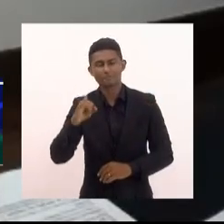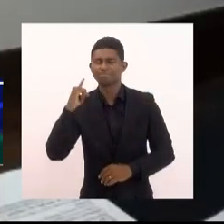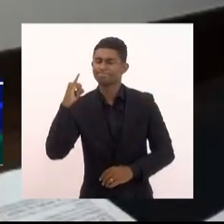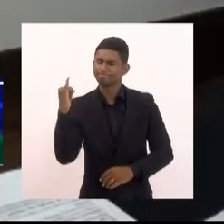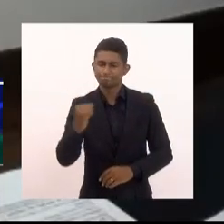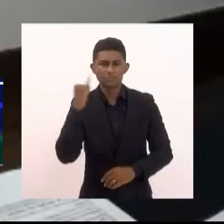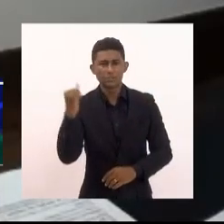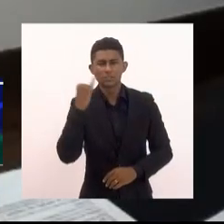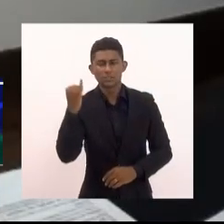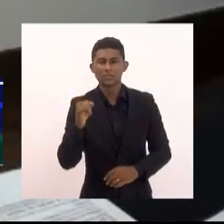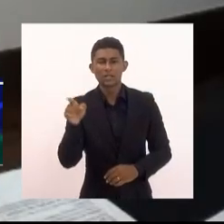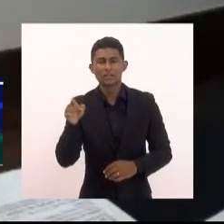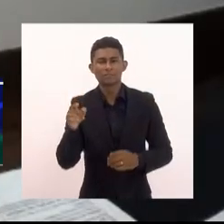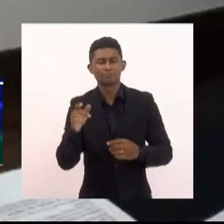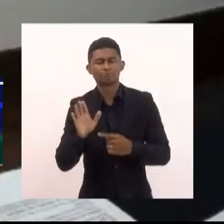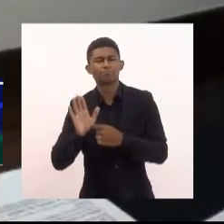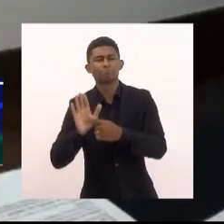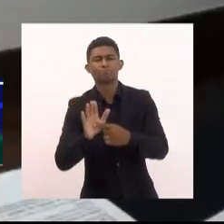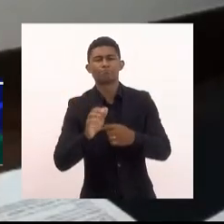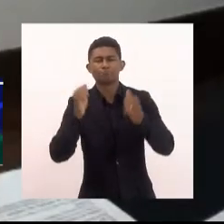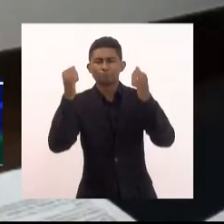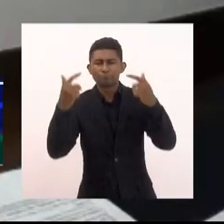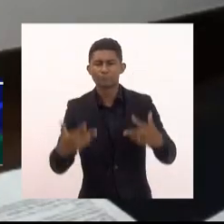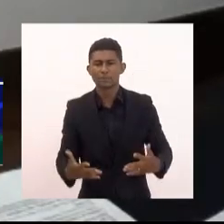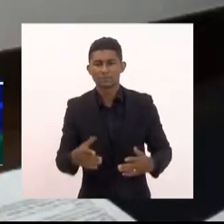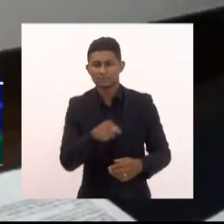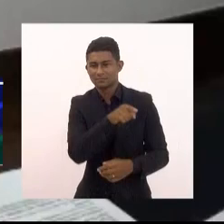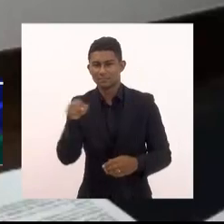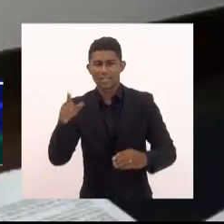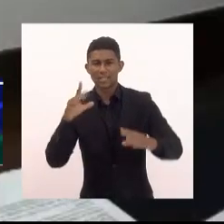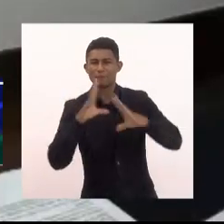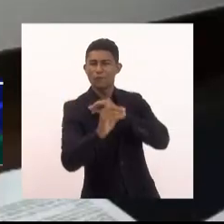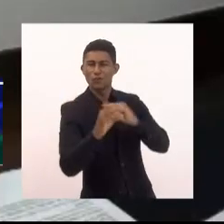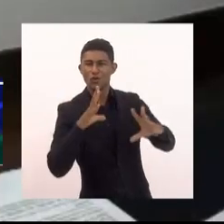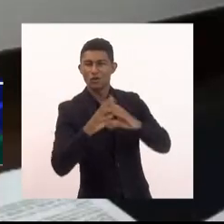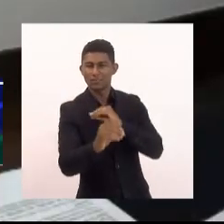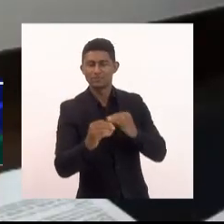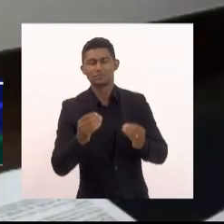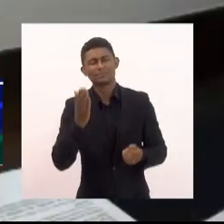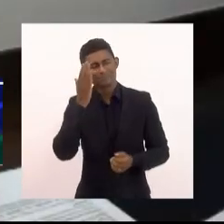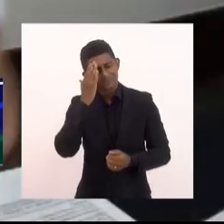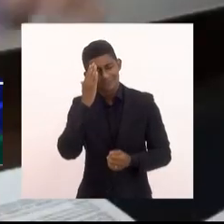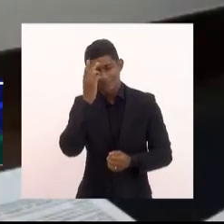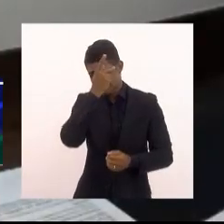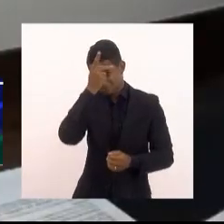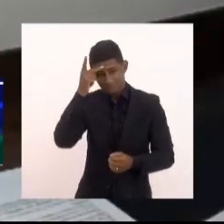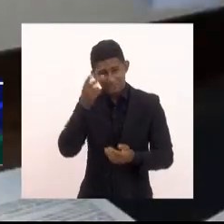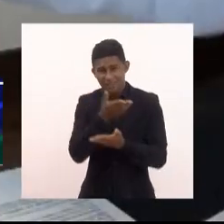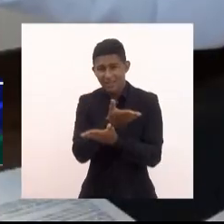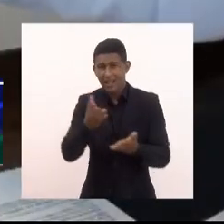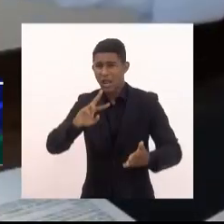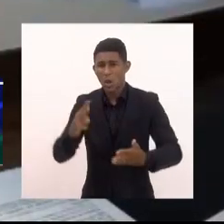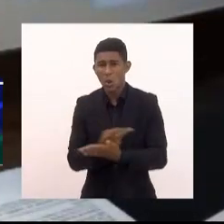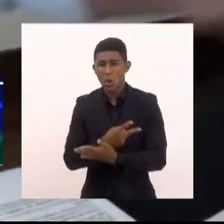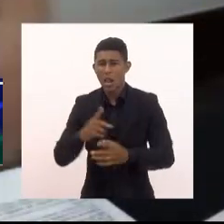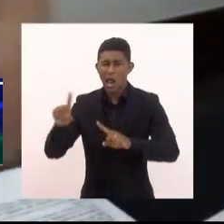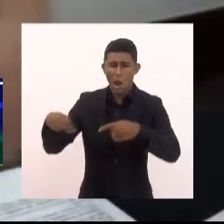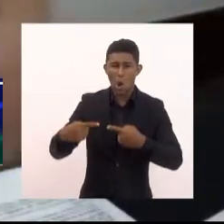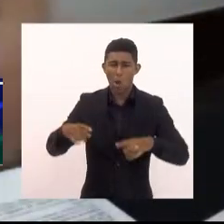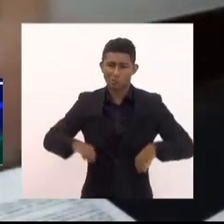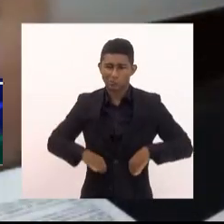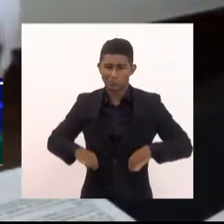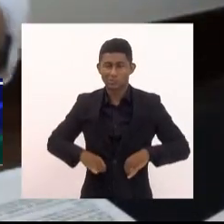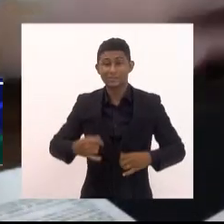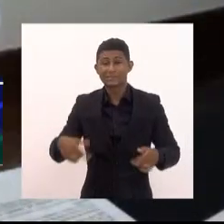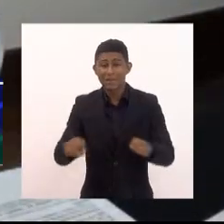a questão dos refugiados. Vossa Excelência lembra a questão das pessoas vítimas de tortura, o assassinato do Moise,